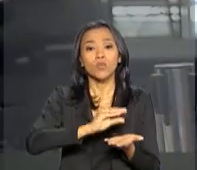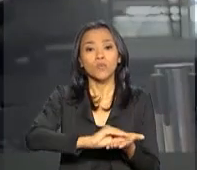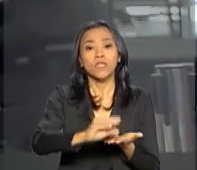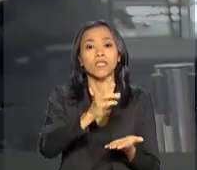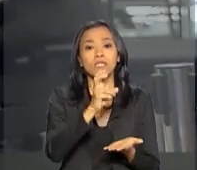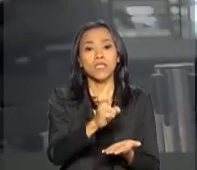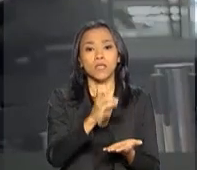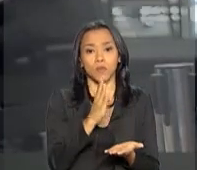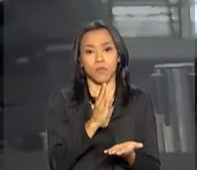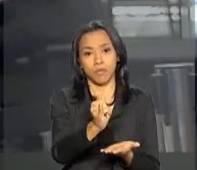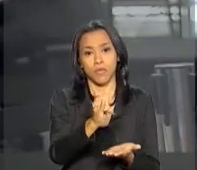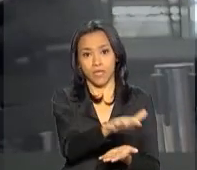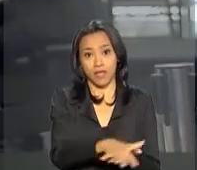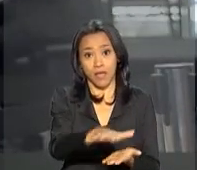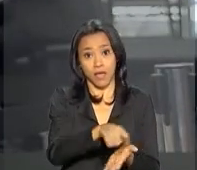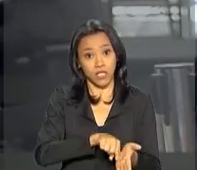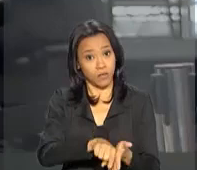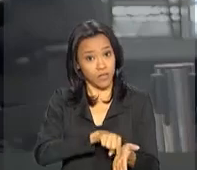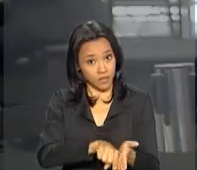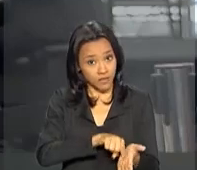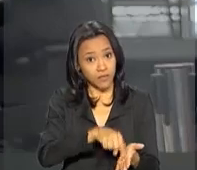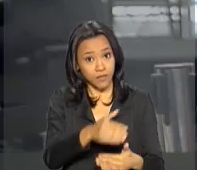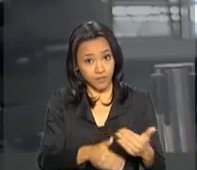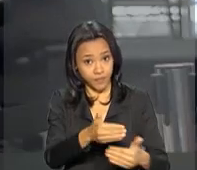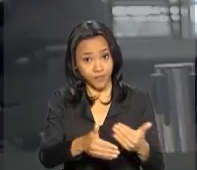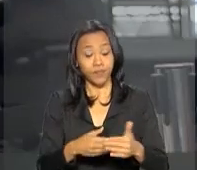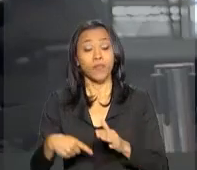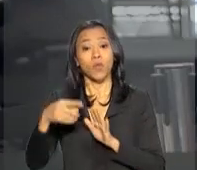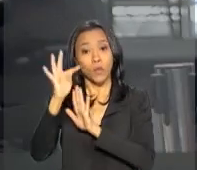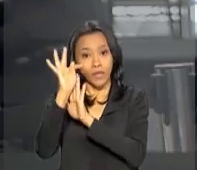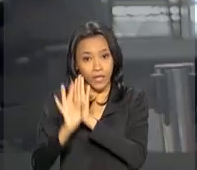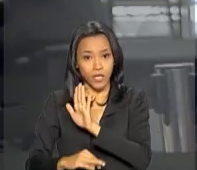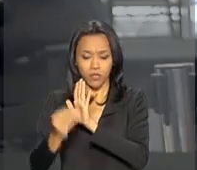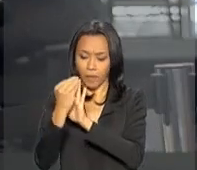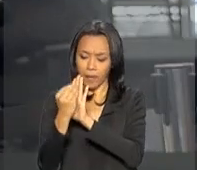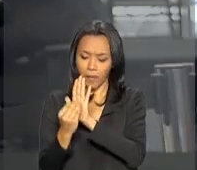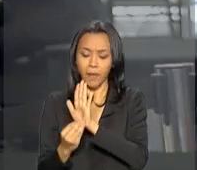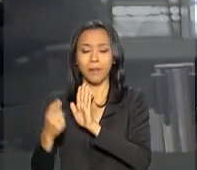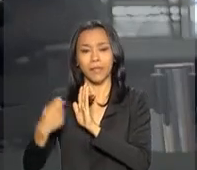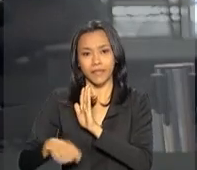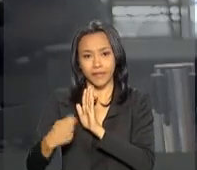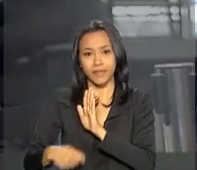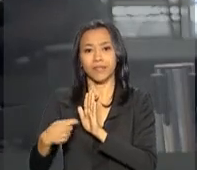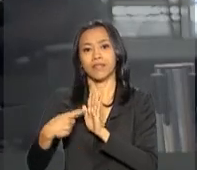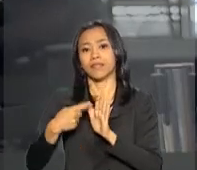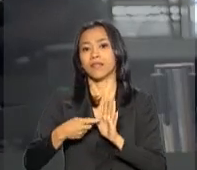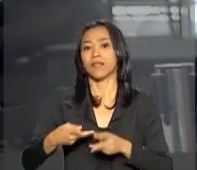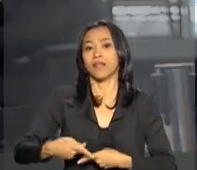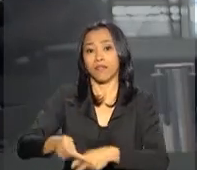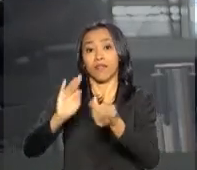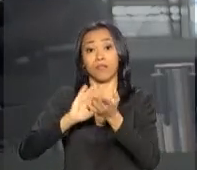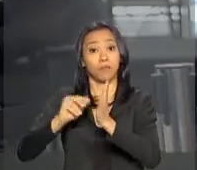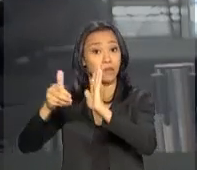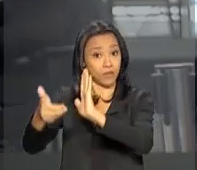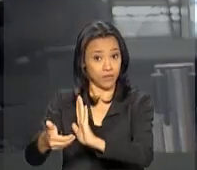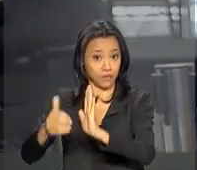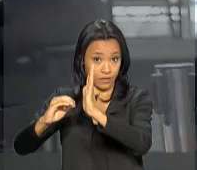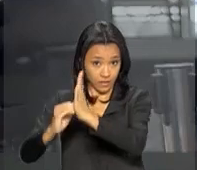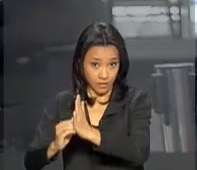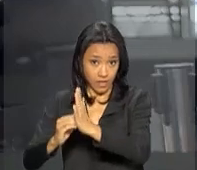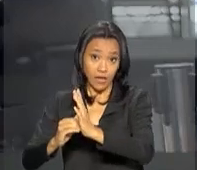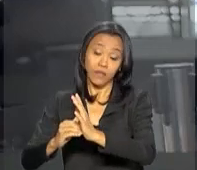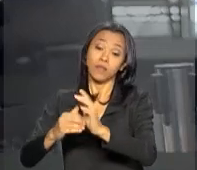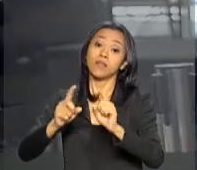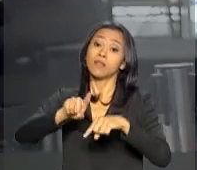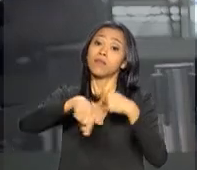R$5 bilhões em pesquisa e desenvolvimento. O texto do Rota 2030 ainda precisa passar pelo Senado Federal antes de ir